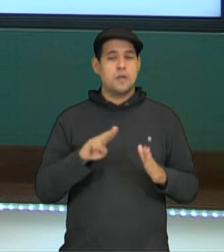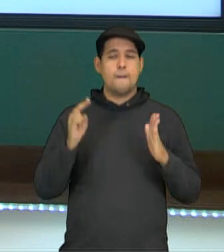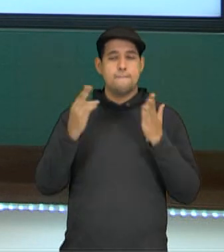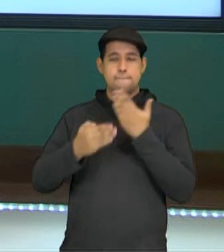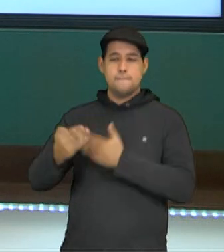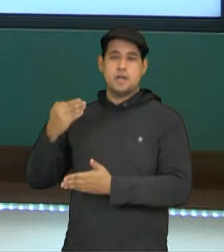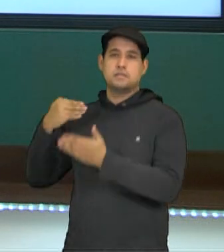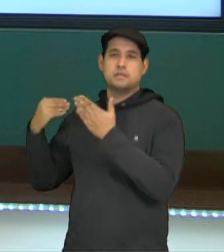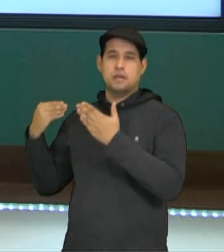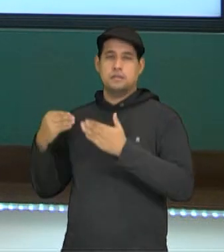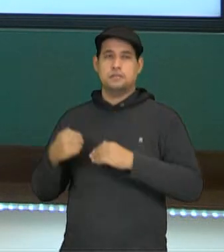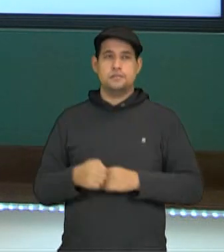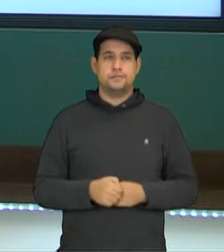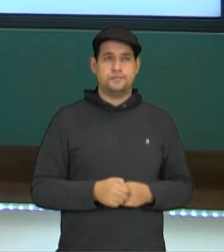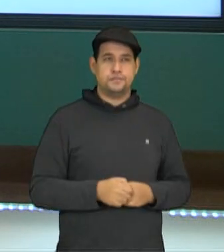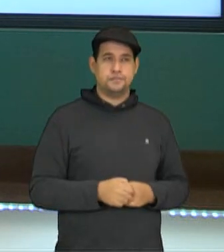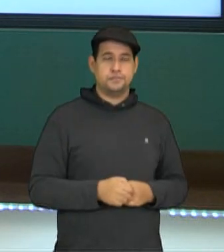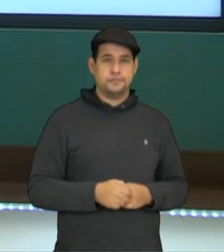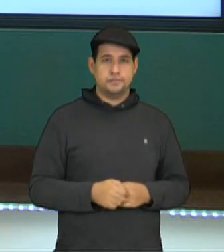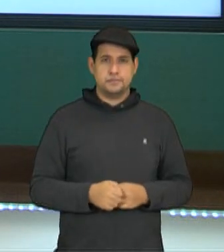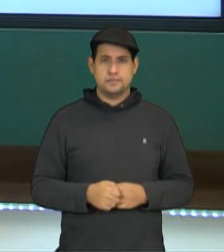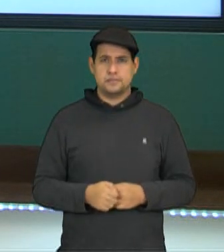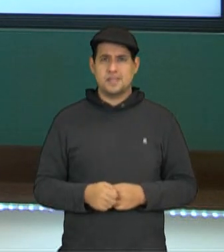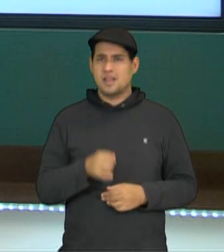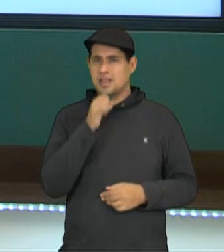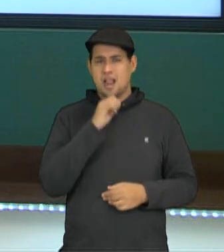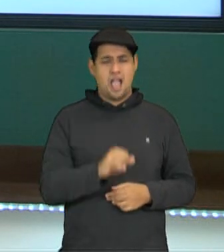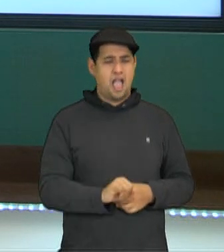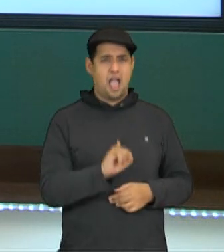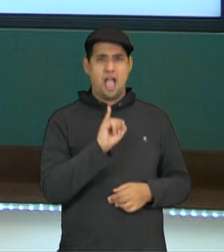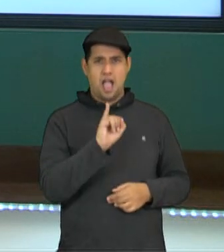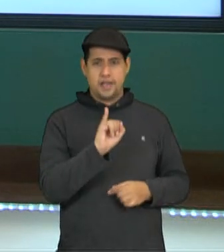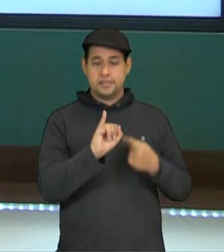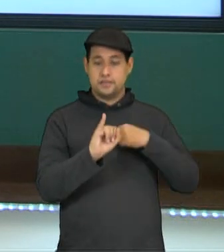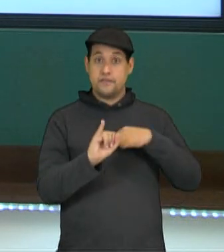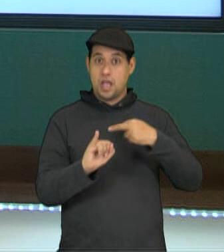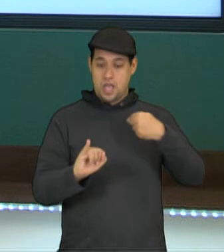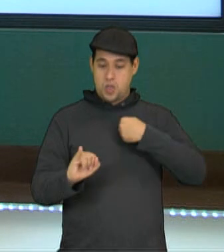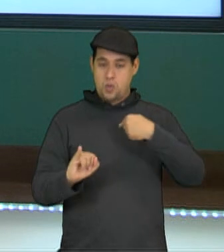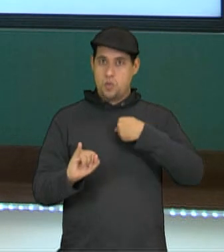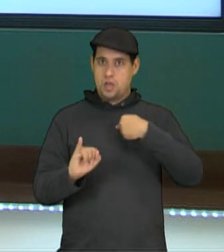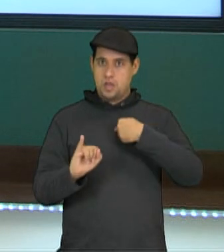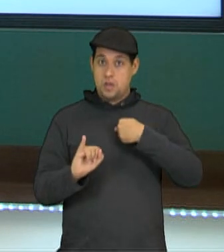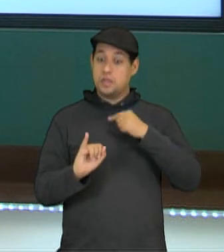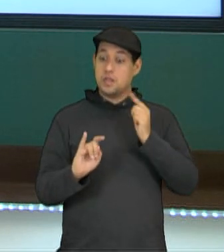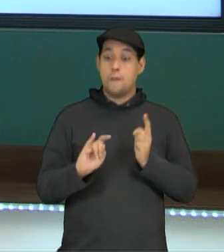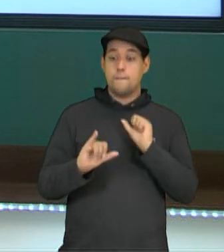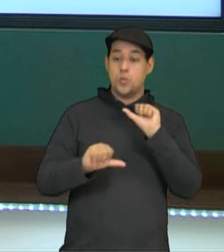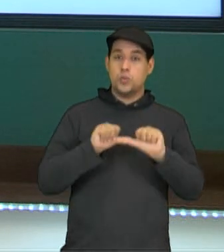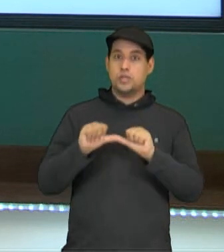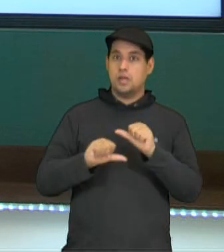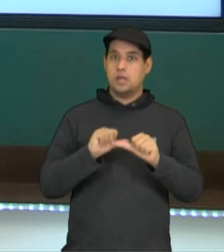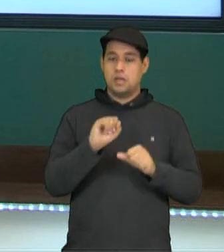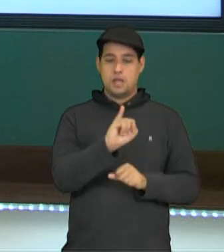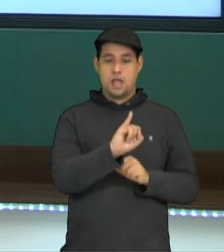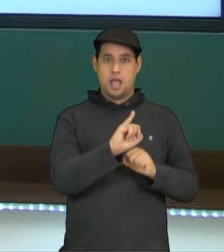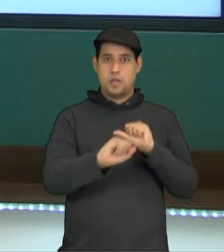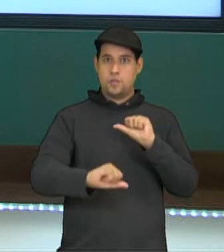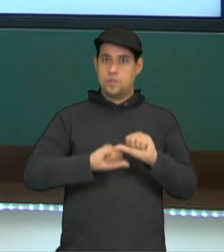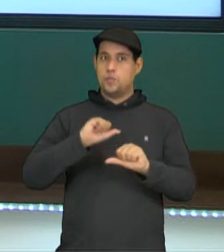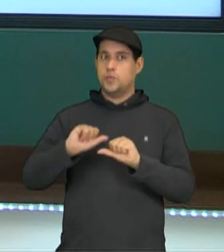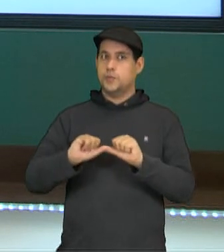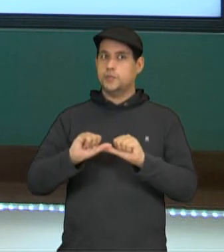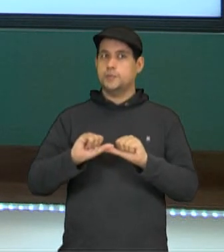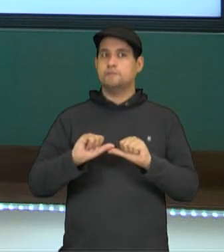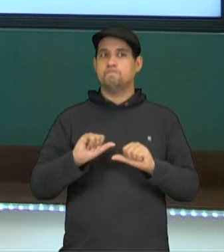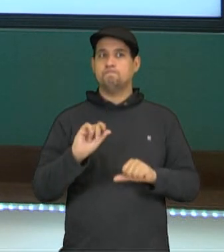passado. Bom, eu não posso falar eu, porque a gente está falando sobre o Mike. Ele, então a gente muda o pronome para a terceira pessoa,